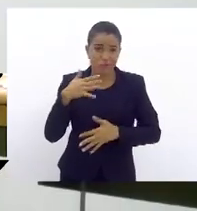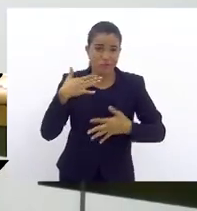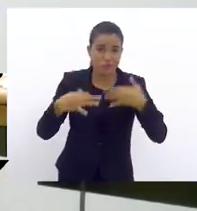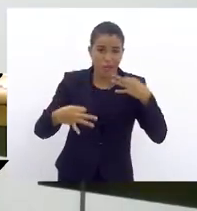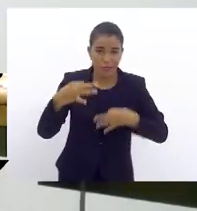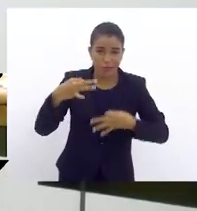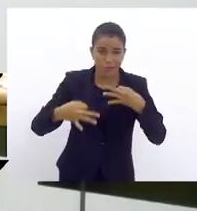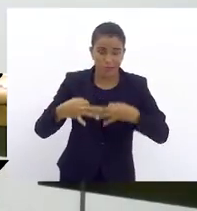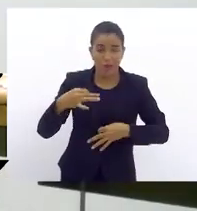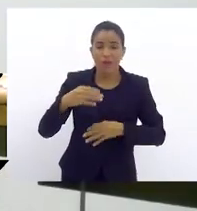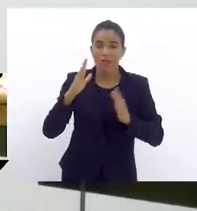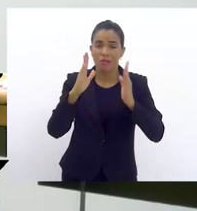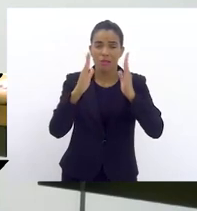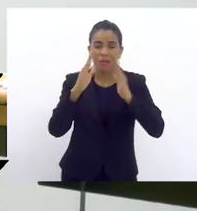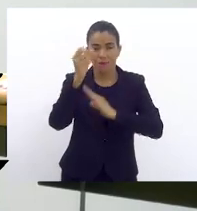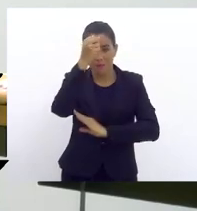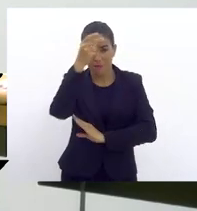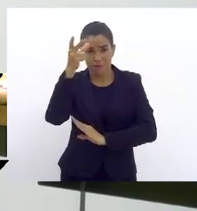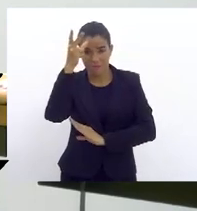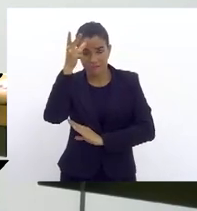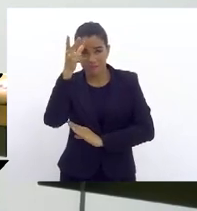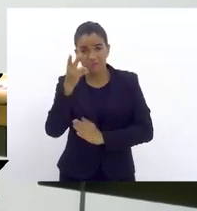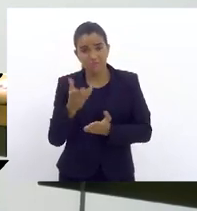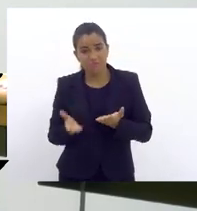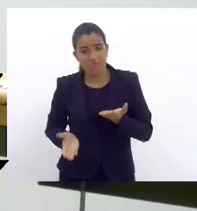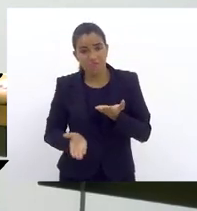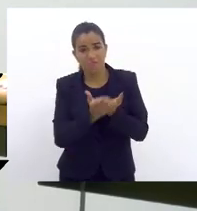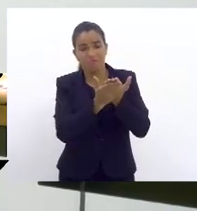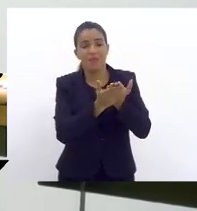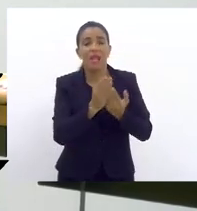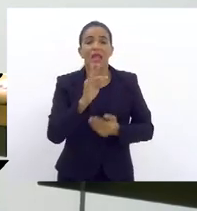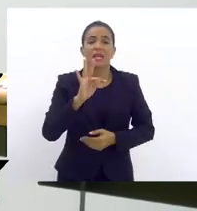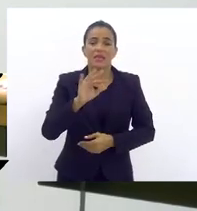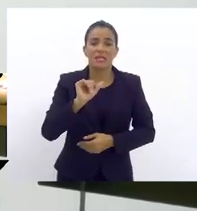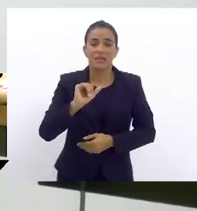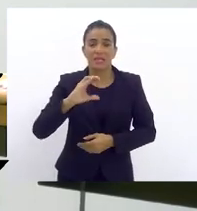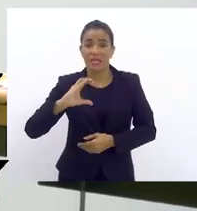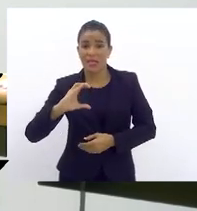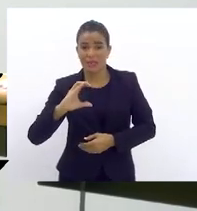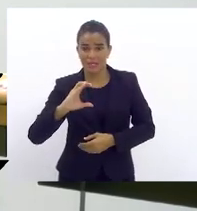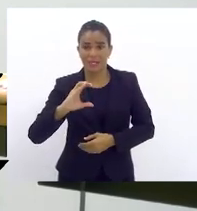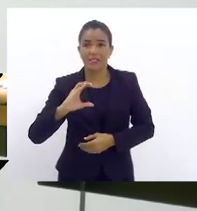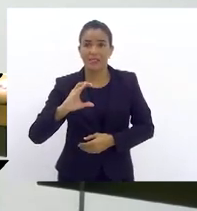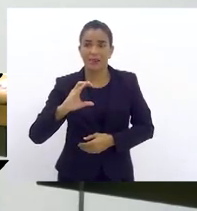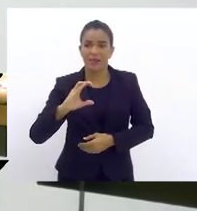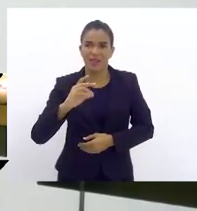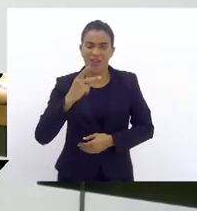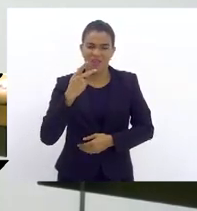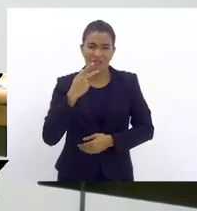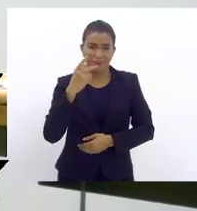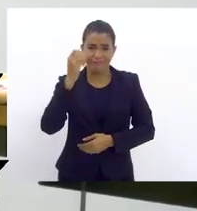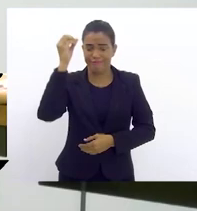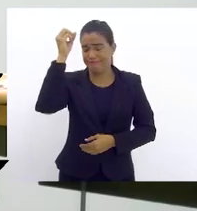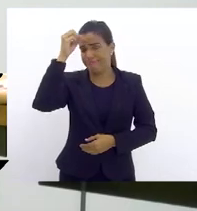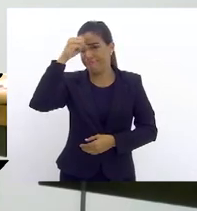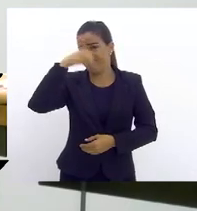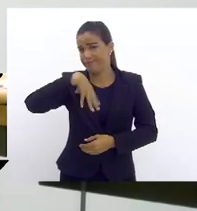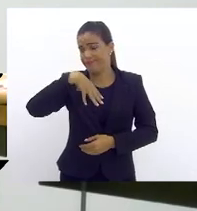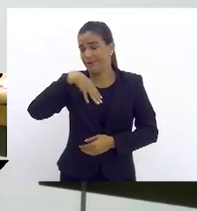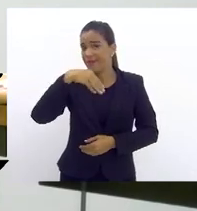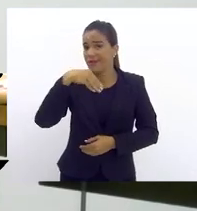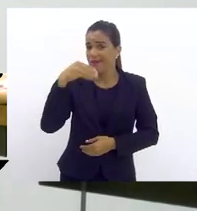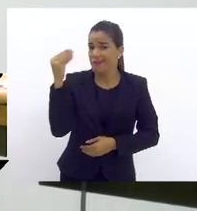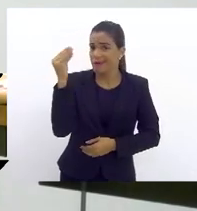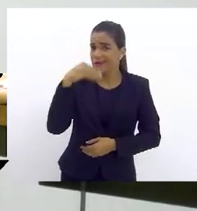a prefeitura teve que cumprir Um tac prefeitura cumpriu um tá aqui que eu chamo de fajuto mas cumpriu